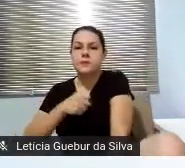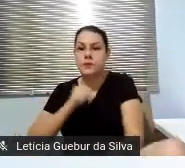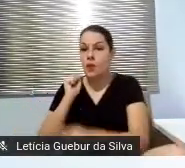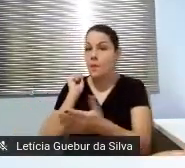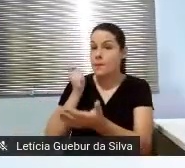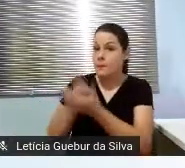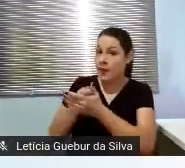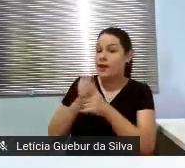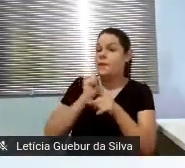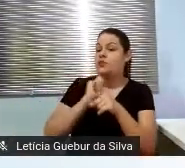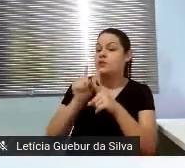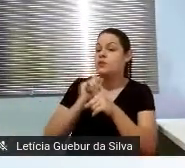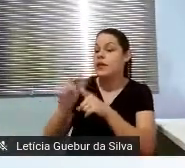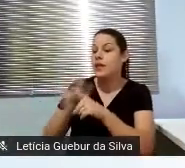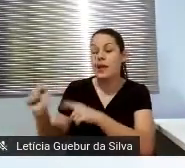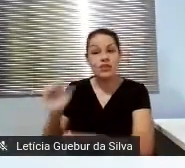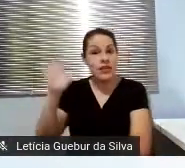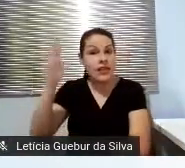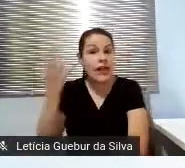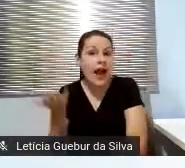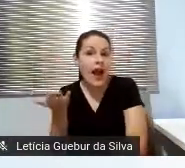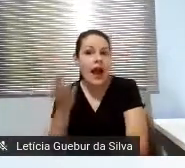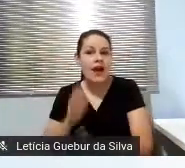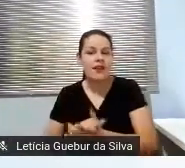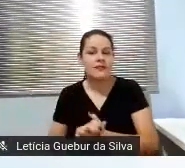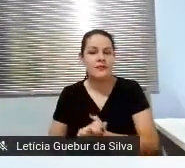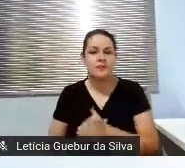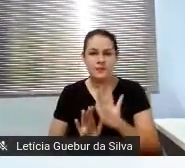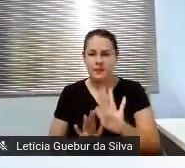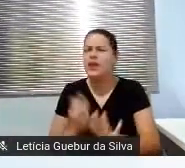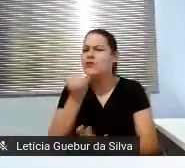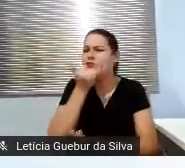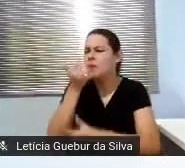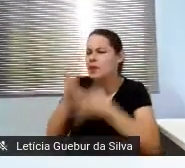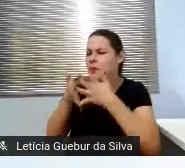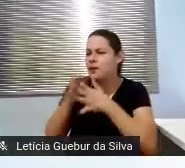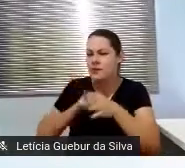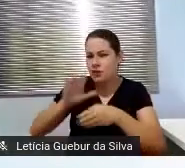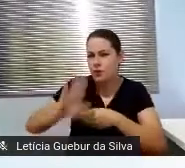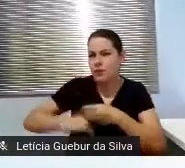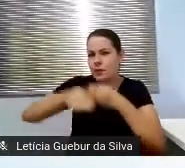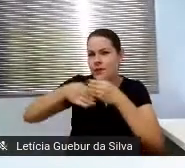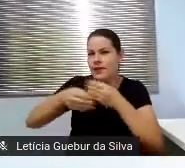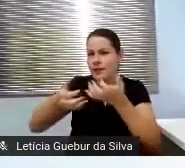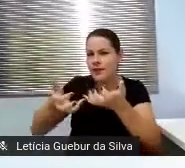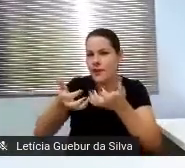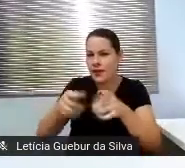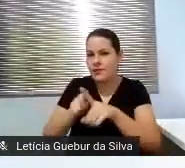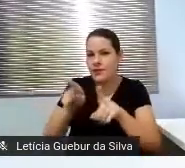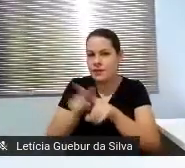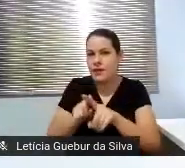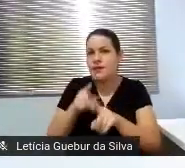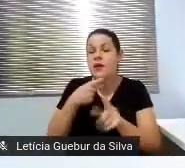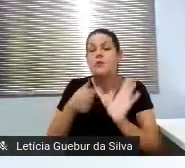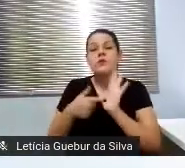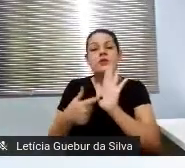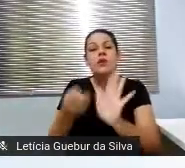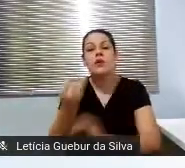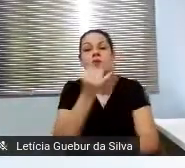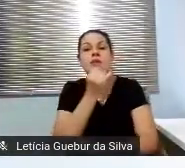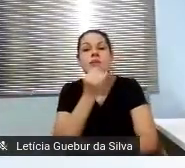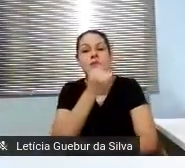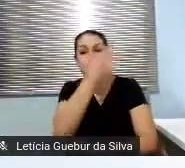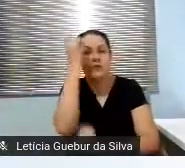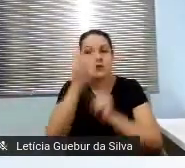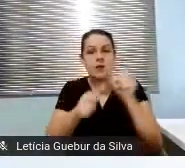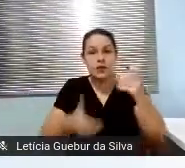pagamento de mensalidades altas. Sim, inclusive, desculpe, mas eu quero assim até aqui dar exemplos para nossos trabalhadores entenderem